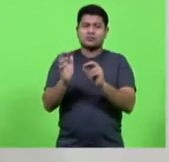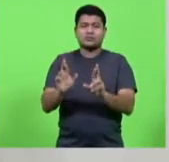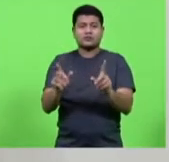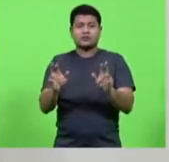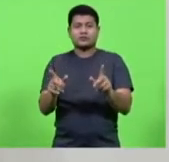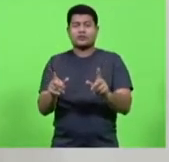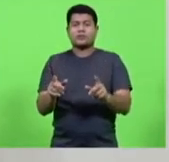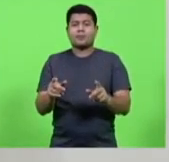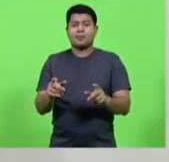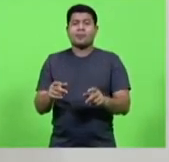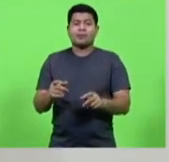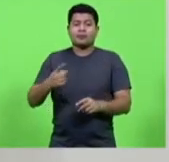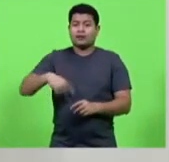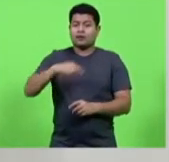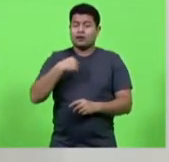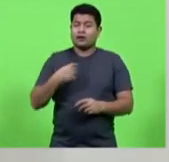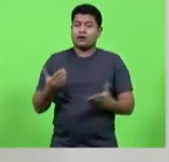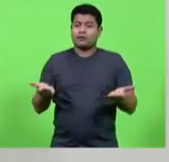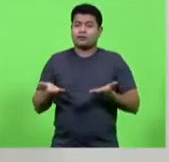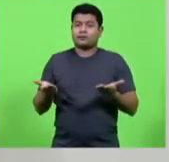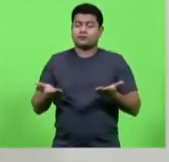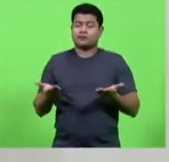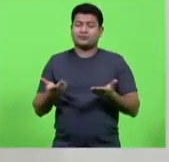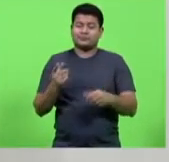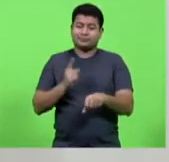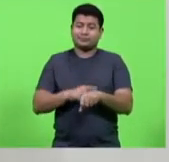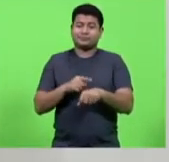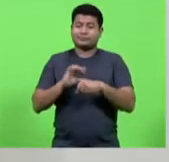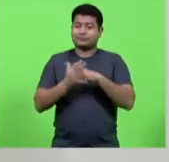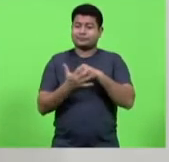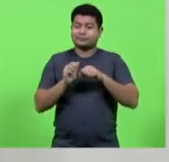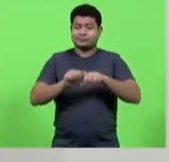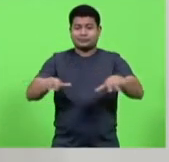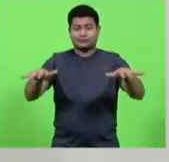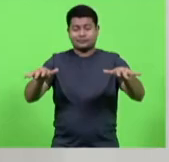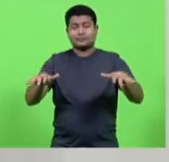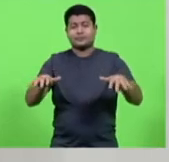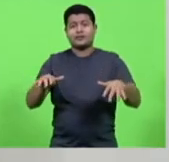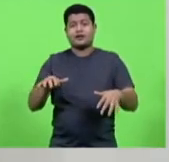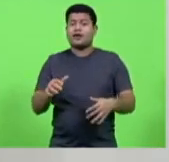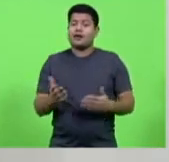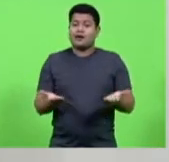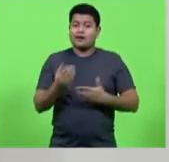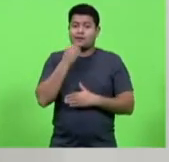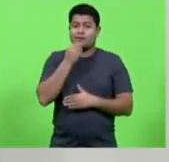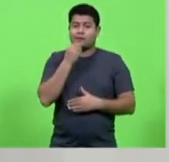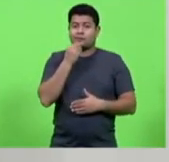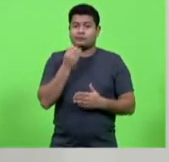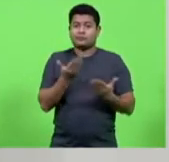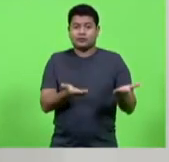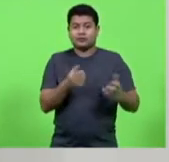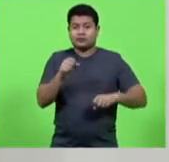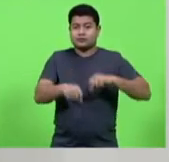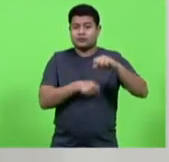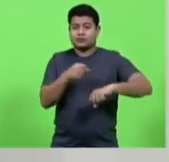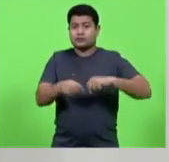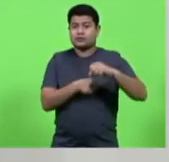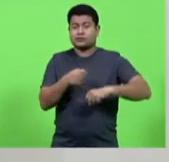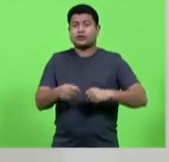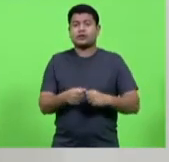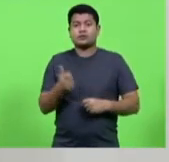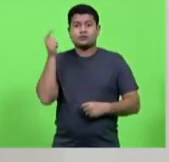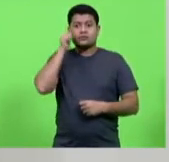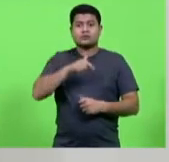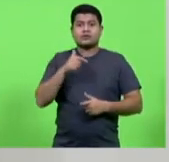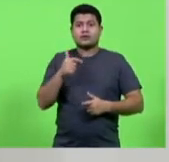momentos diferentes nessa hora, momento de pandemia, onde, de forma natural, o ciclista explorou melhor essa